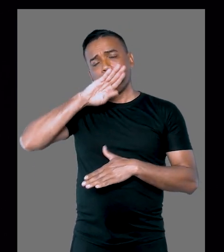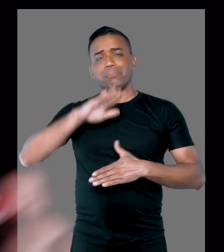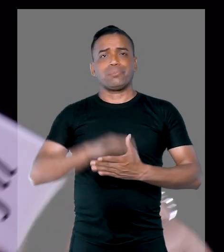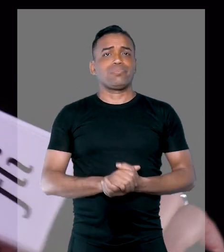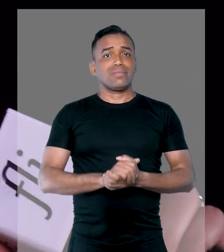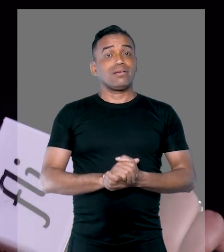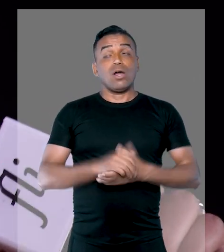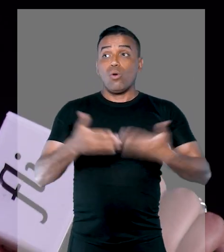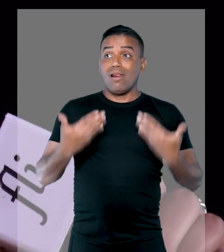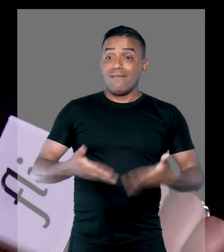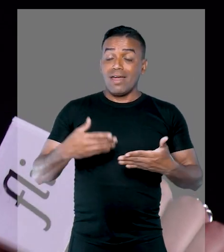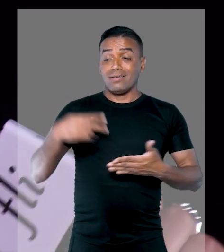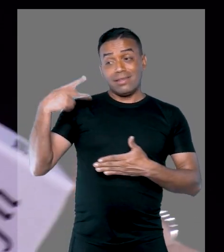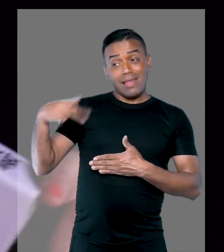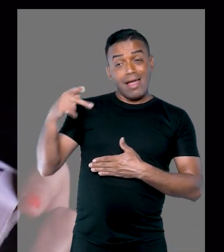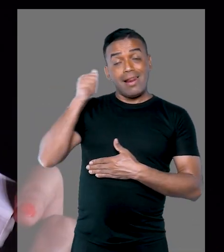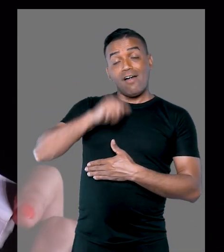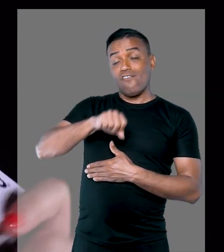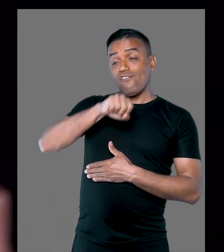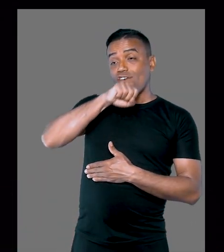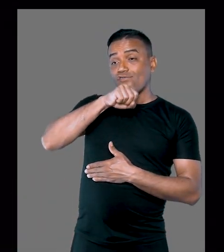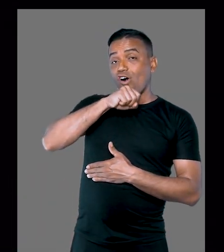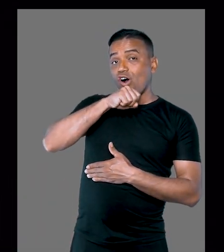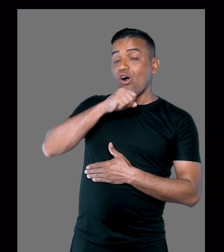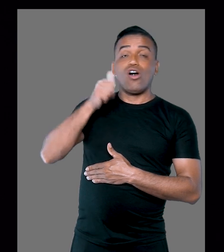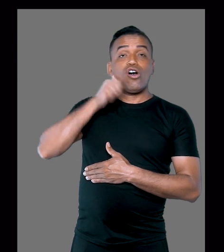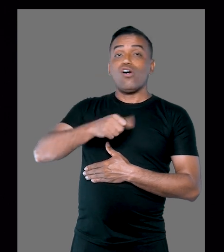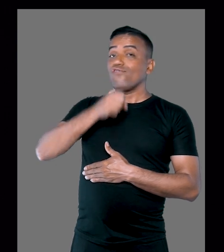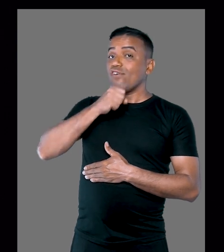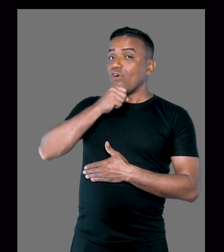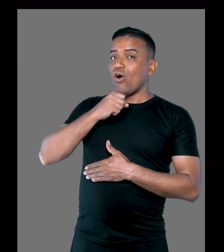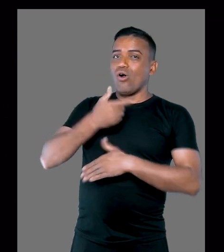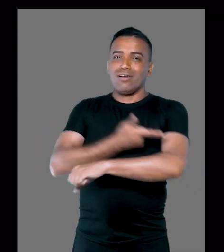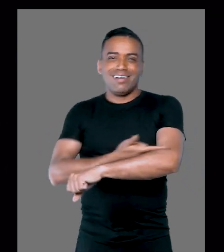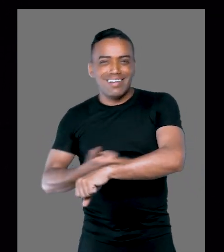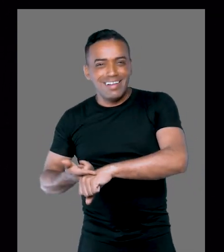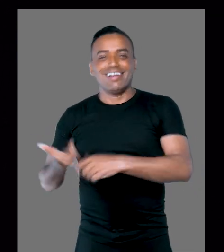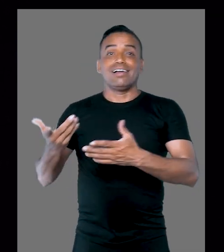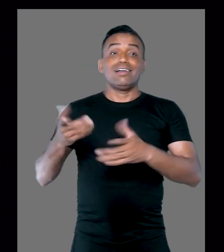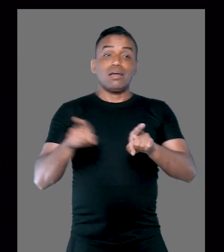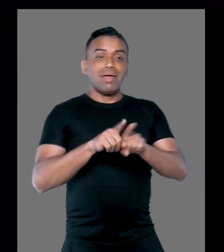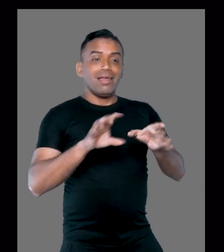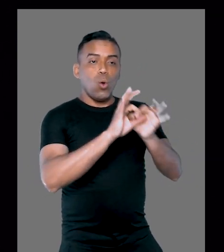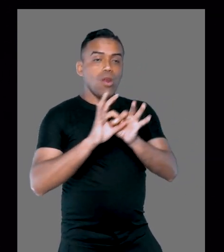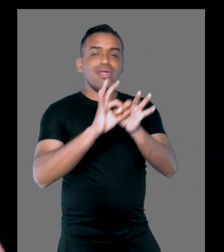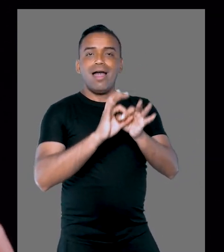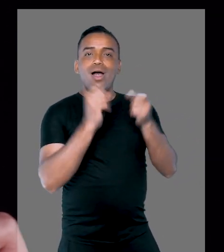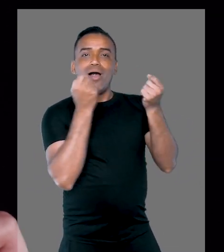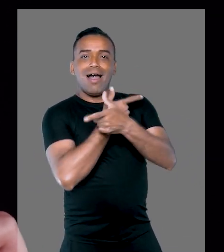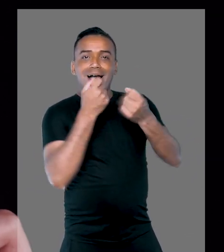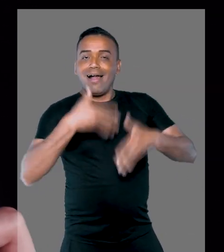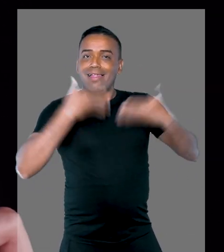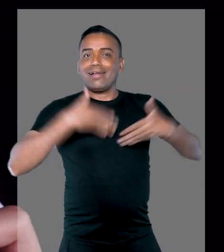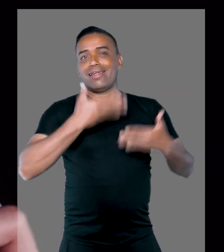que, com a leveza da minha avó, a delicadeza da minha avó, com o humor do meu pai e as vivências que eu